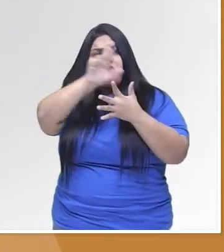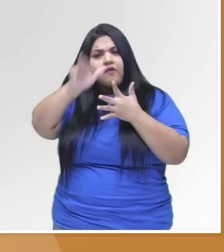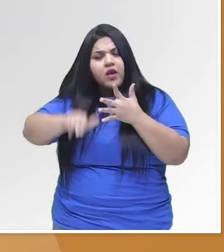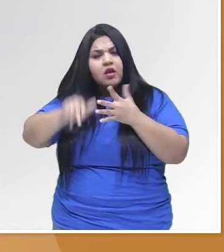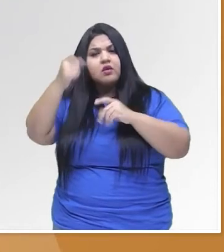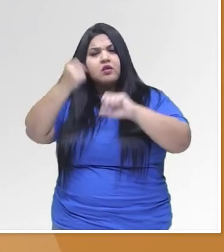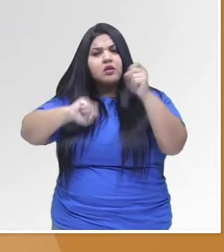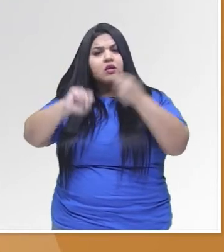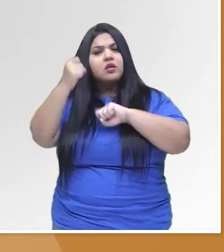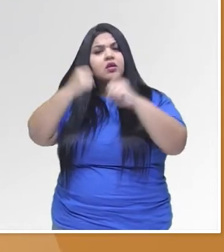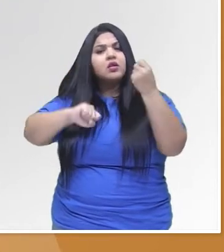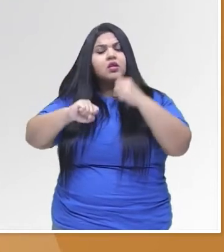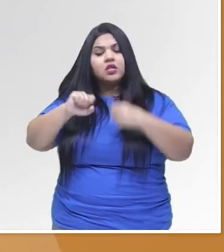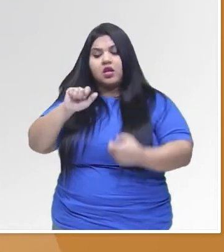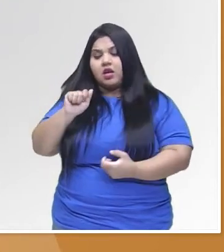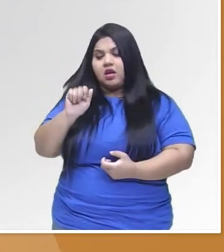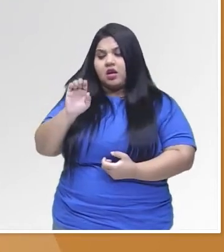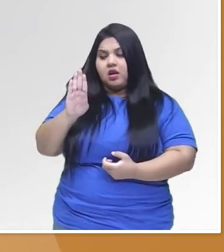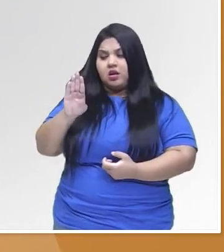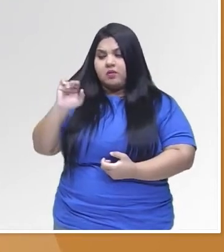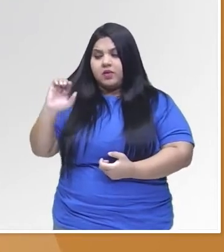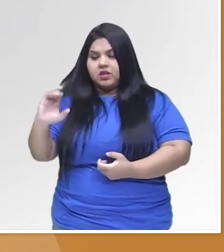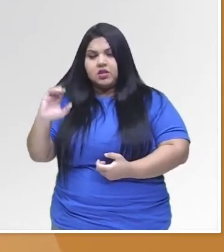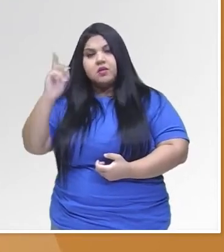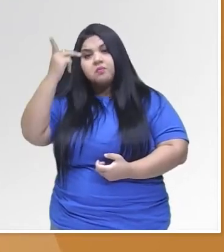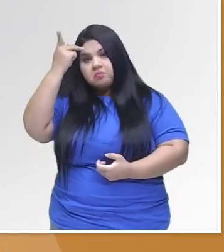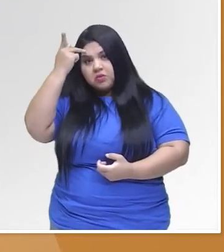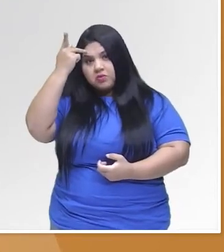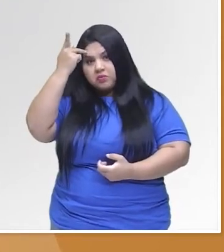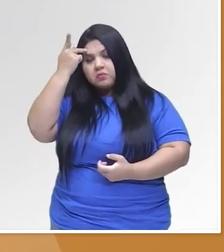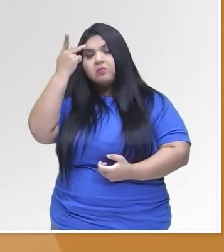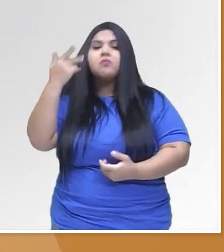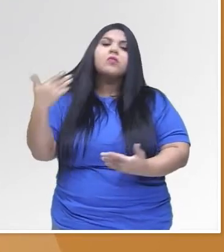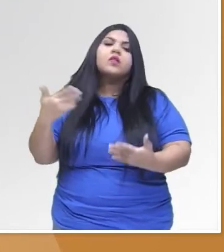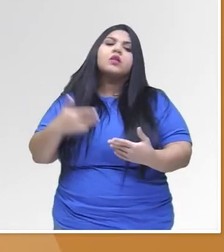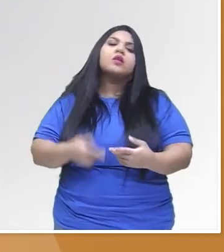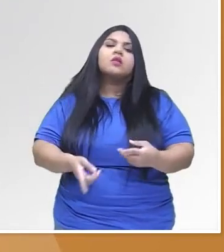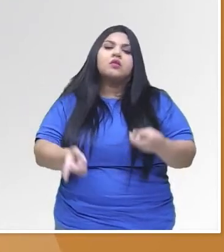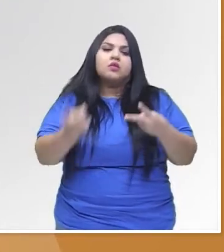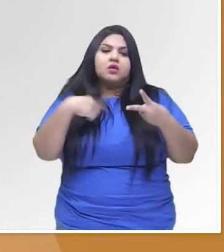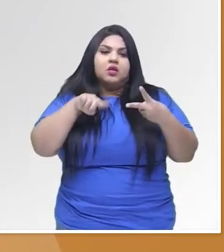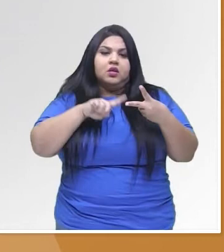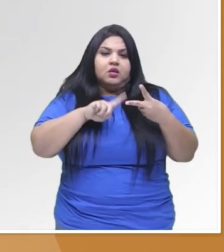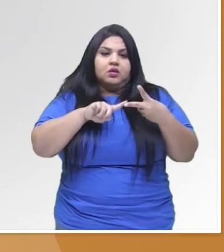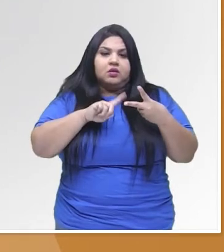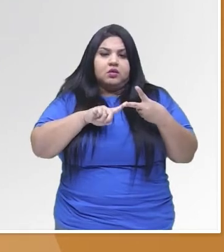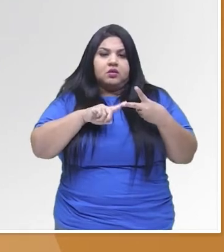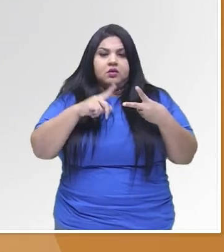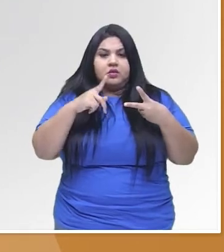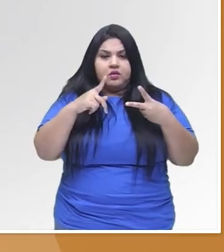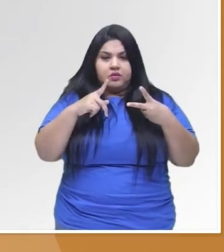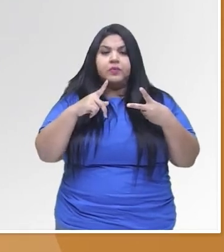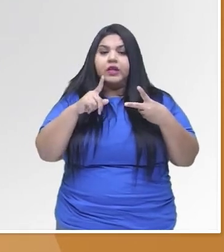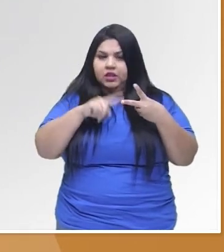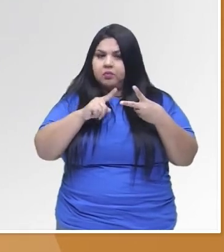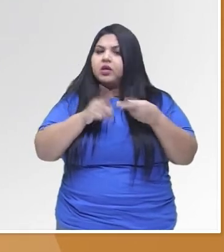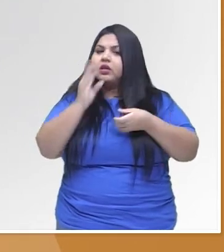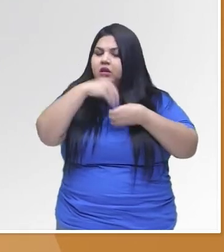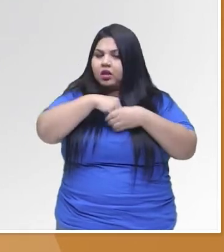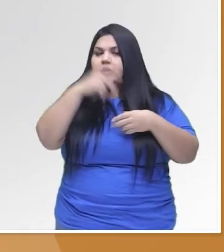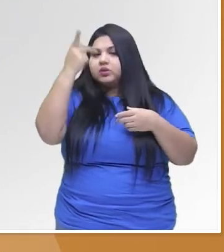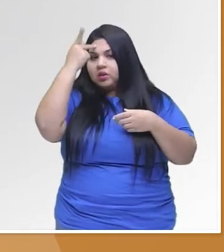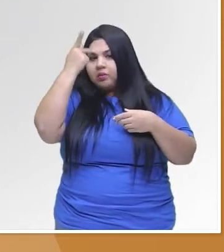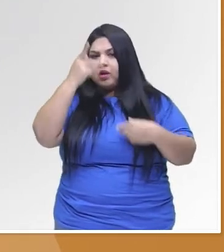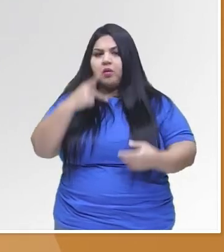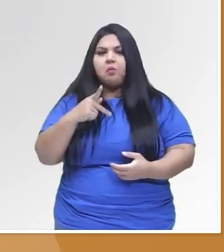que é o chamado ABC Paulista, tá? Na região do Vale do Paraíba, também em São Paulo, nós temos indústrias